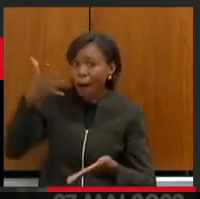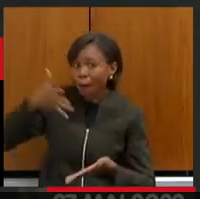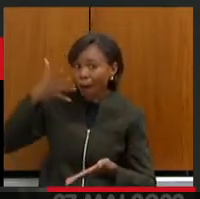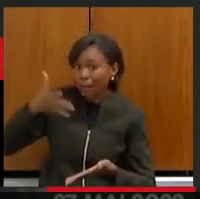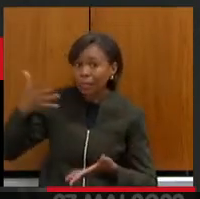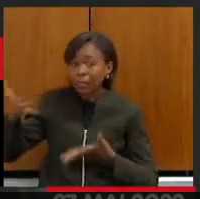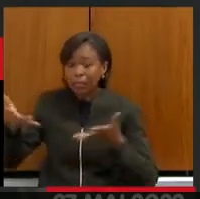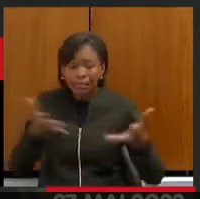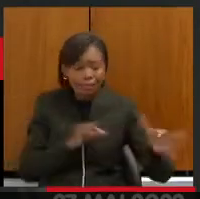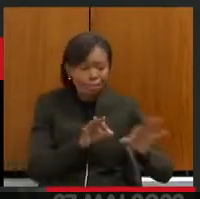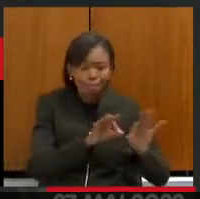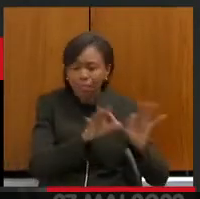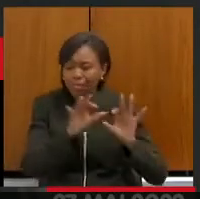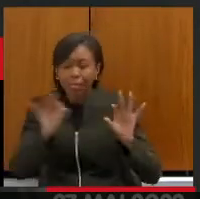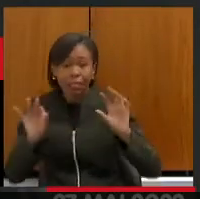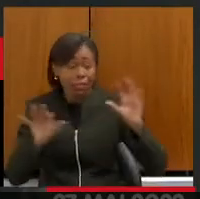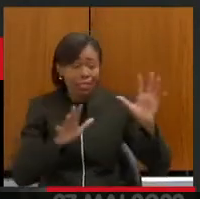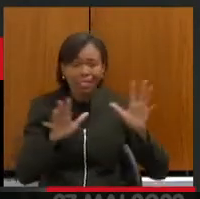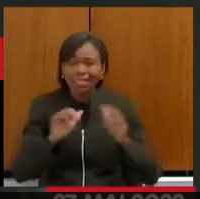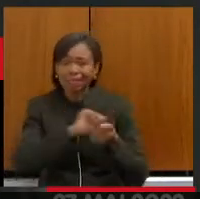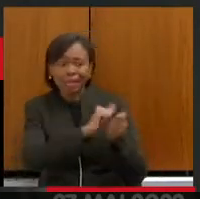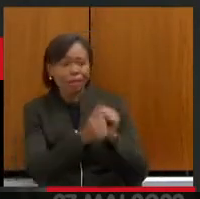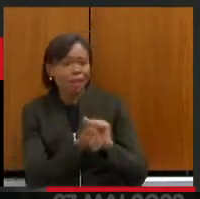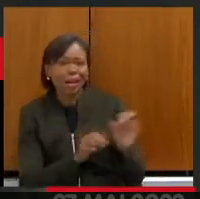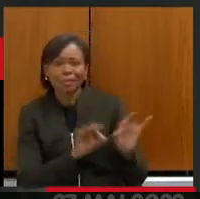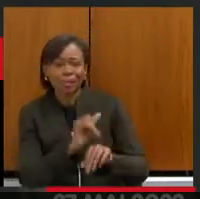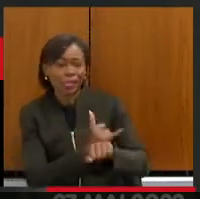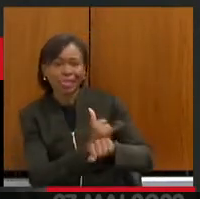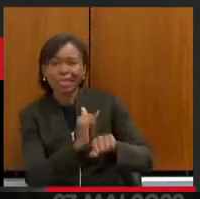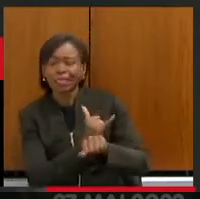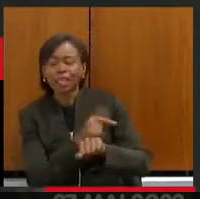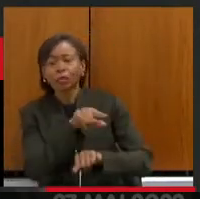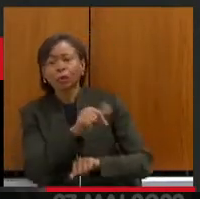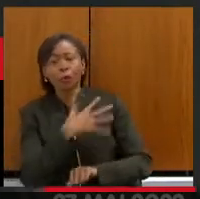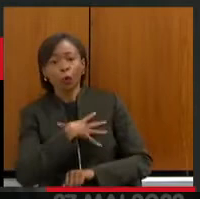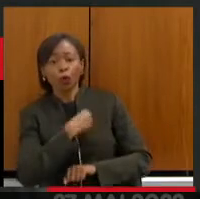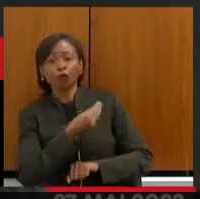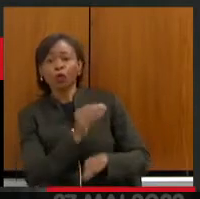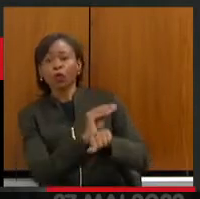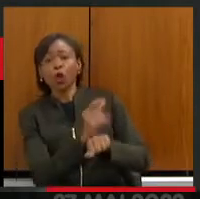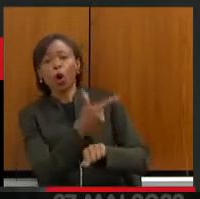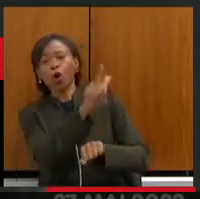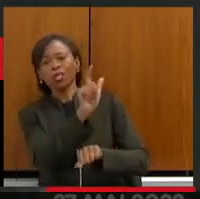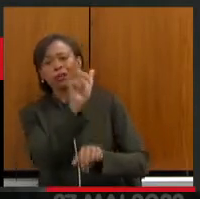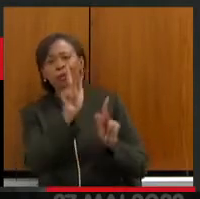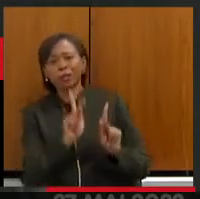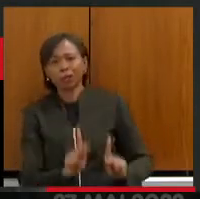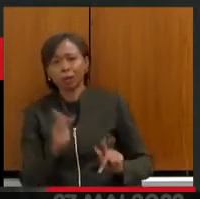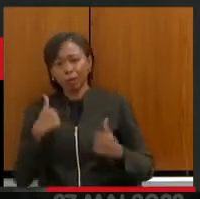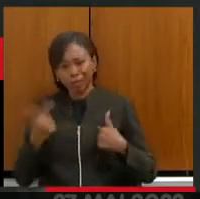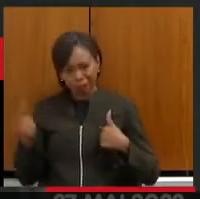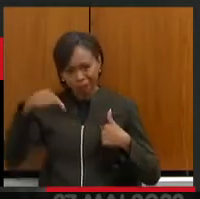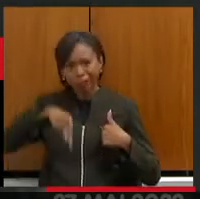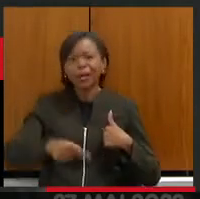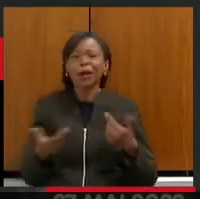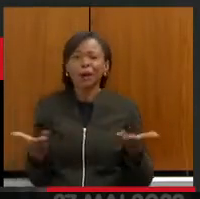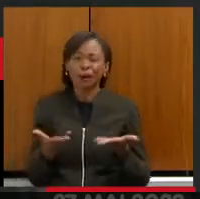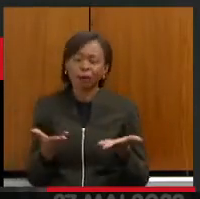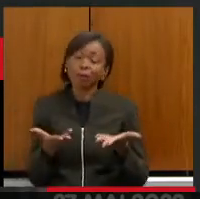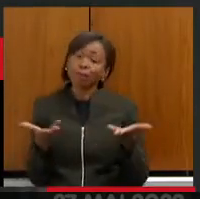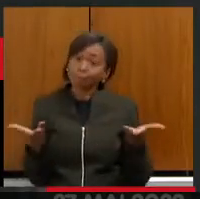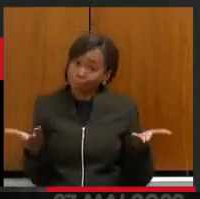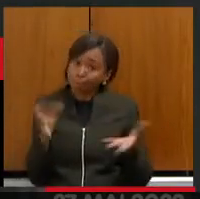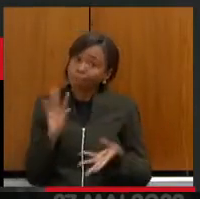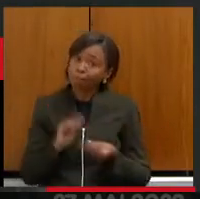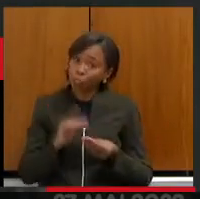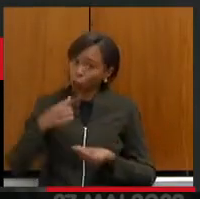assim o malabarismo para para o meu filho ficar né com outra pessoa que olha ele para mim poder tá aqui hoje então é isso que a gente possa